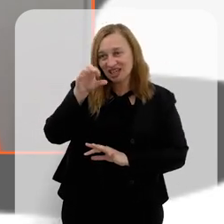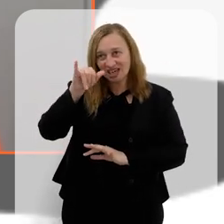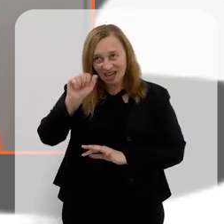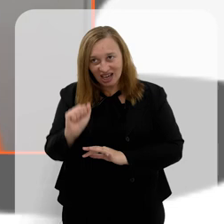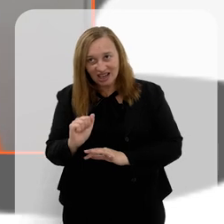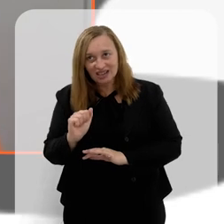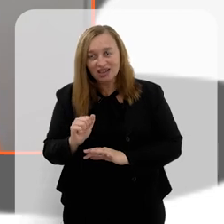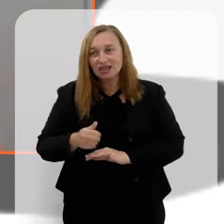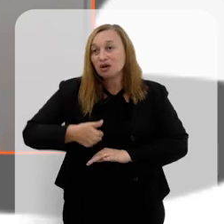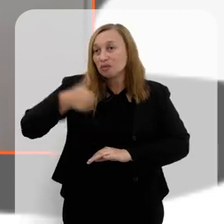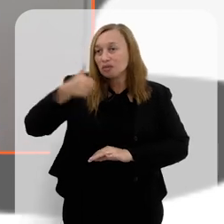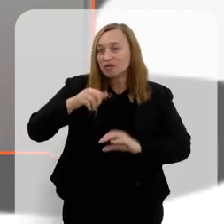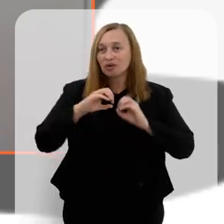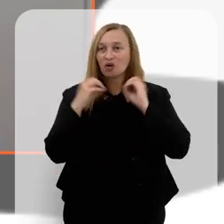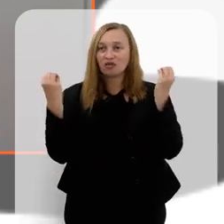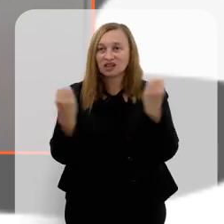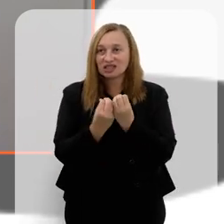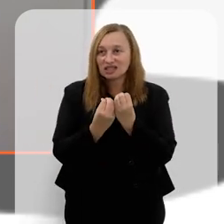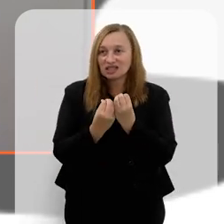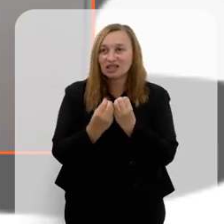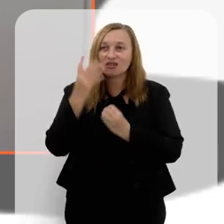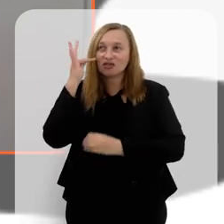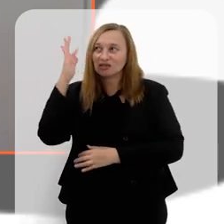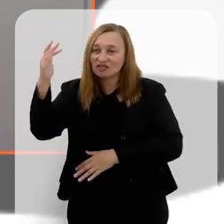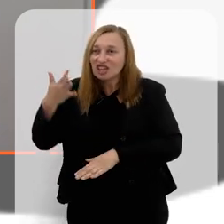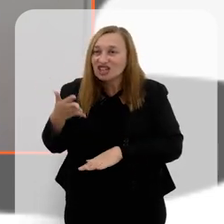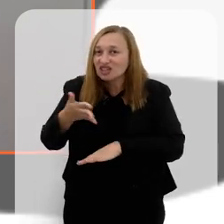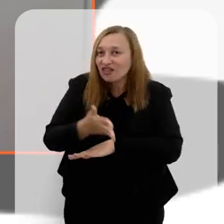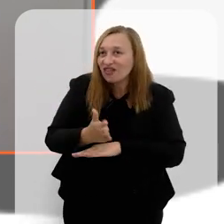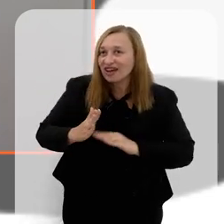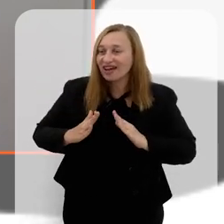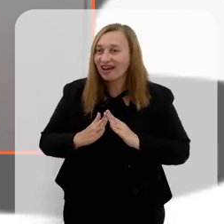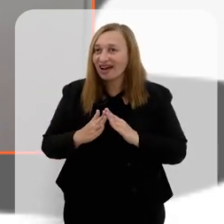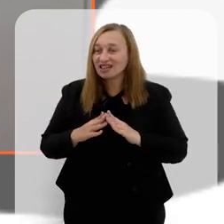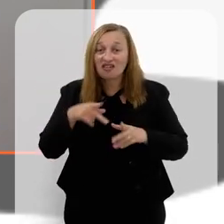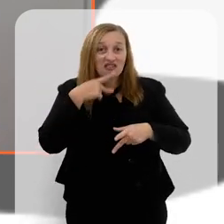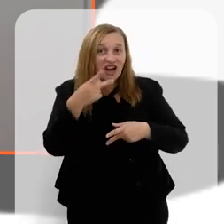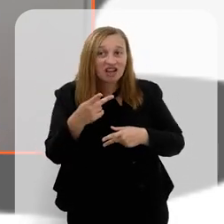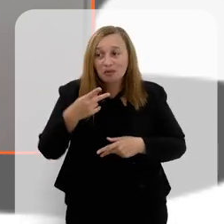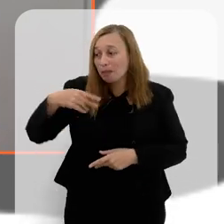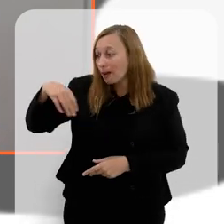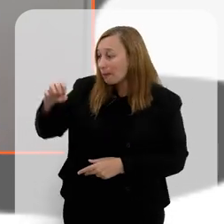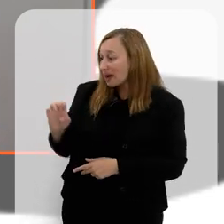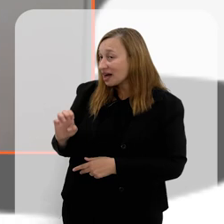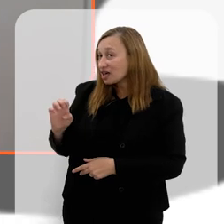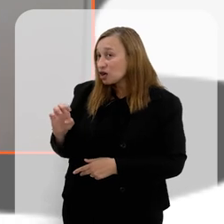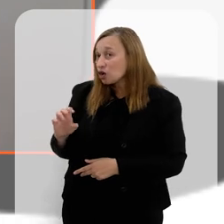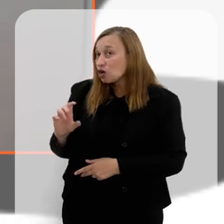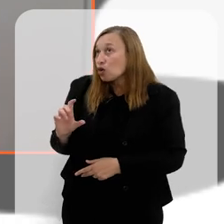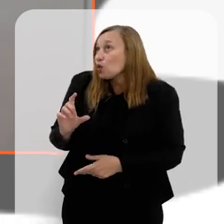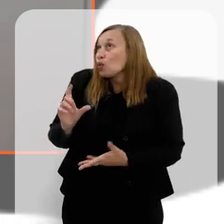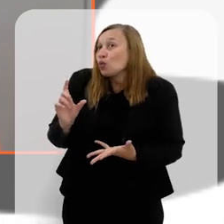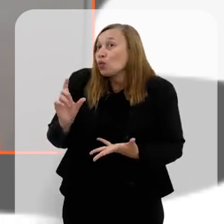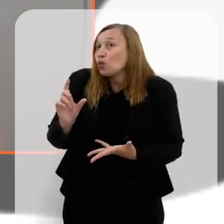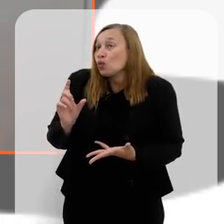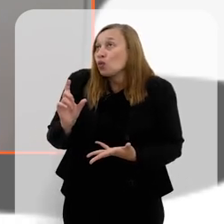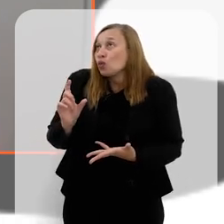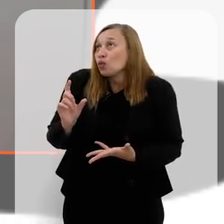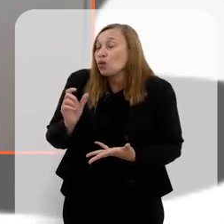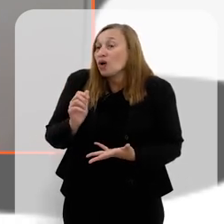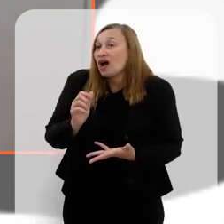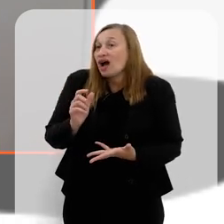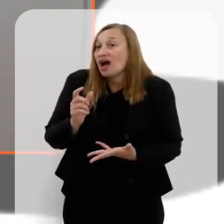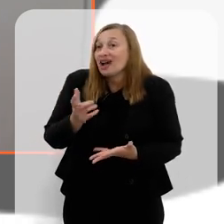O Julian, depois do primeiro ateliê de filosofia, chegou em casa contando para a mãe o que que